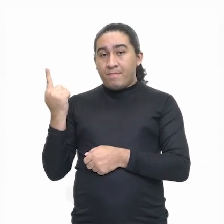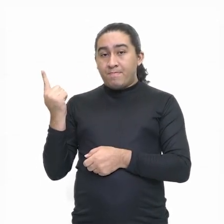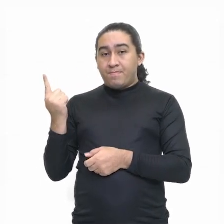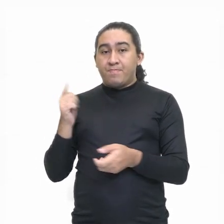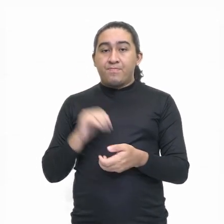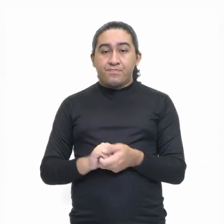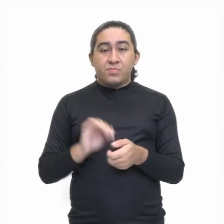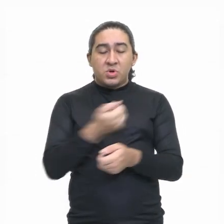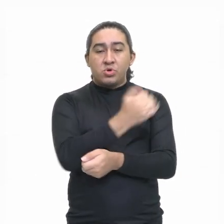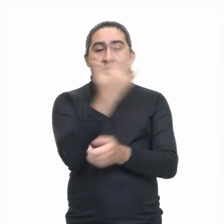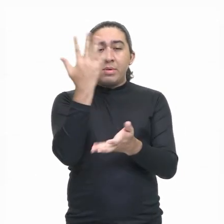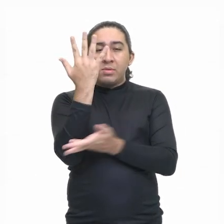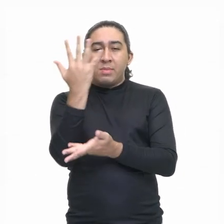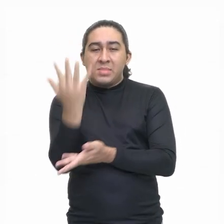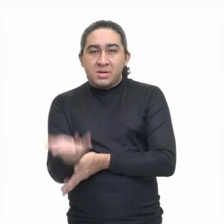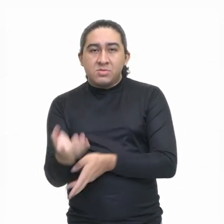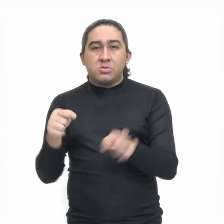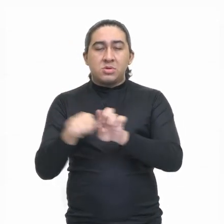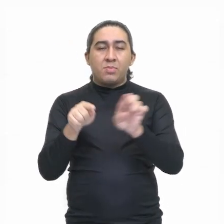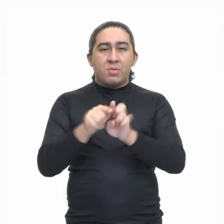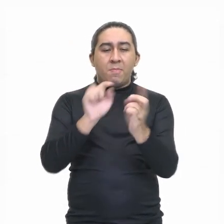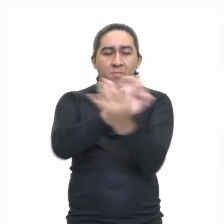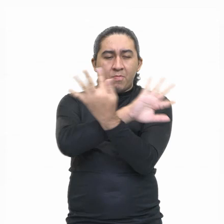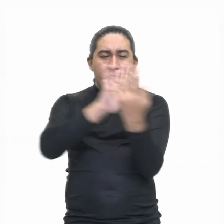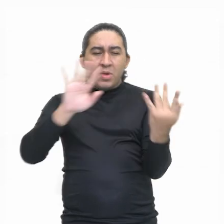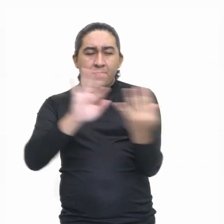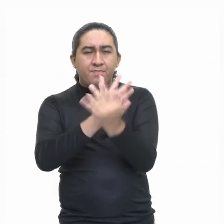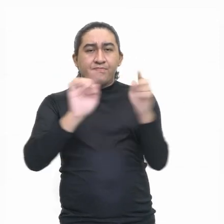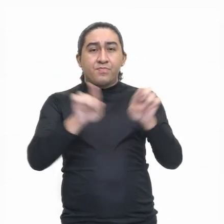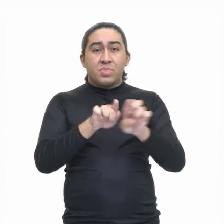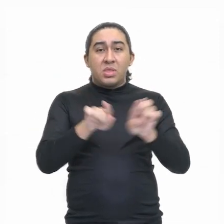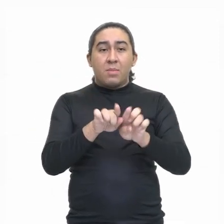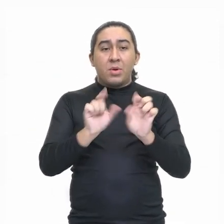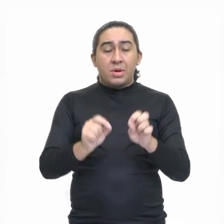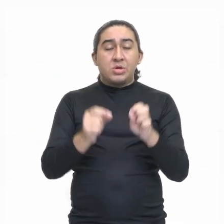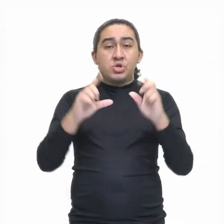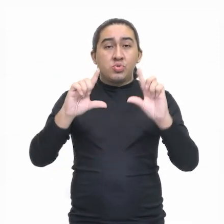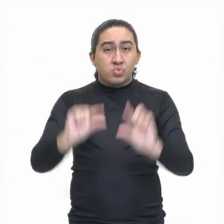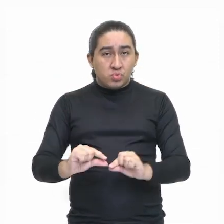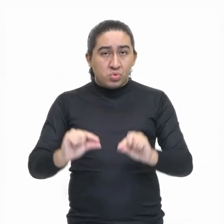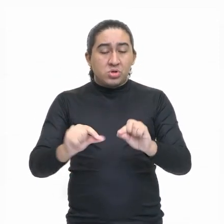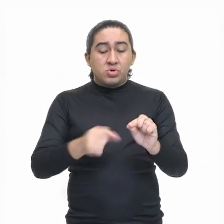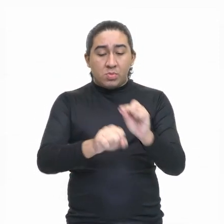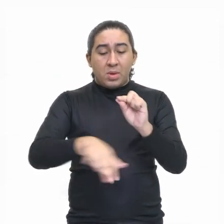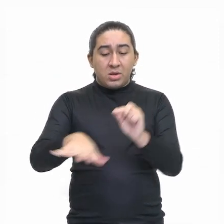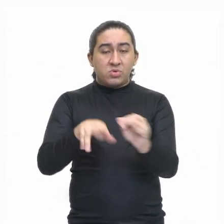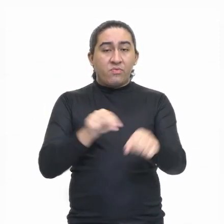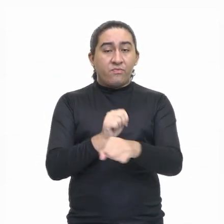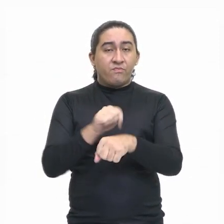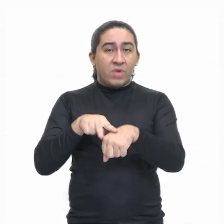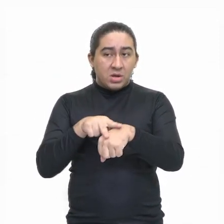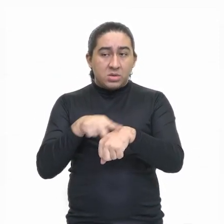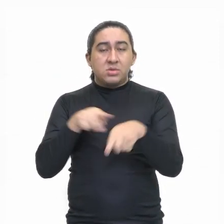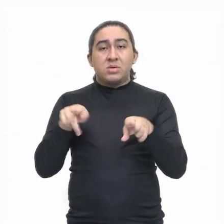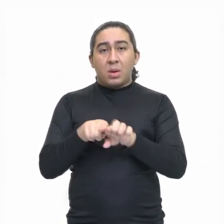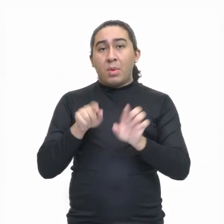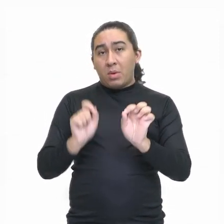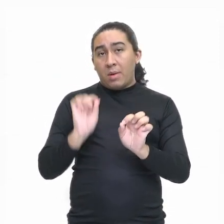que o desmatamento, urbanização e fragmentação de habitats é o que tem causado aí a maior